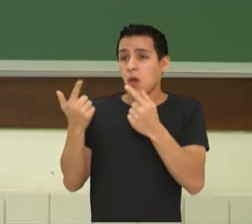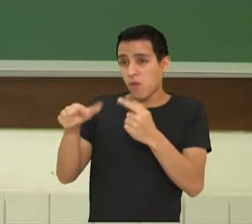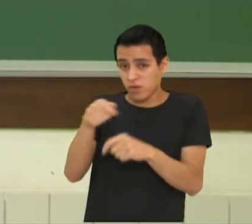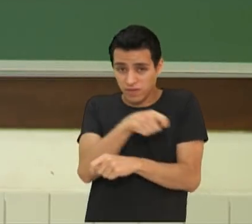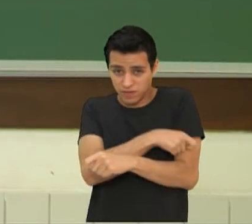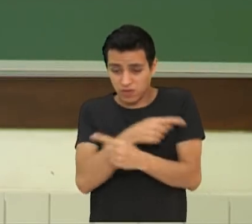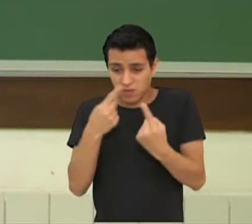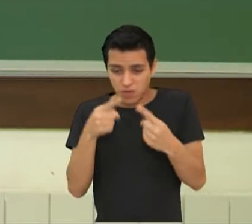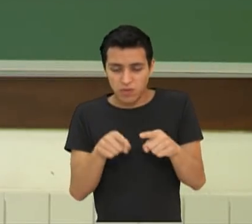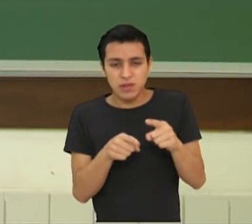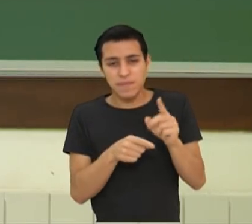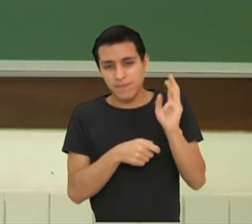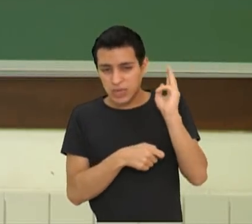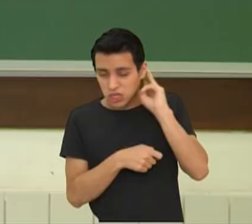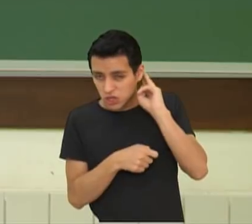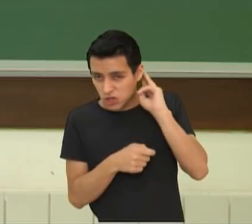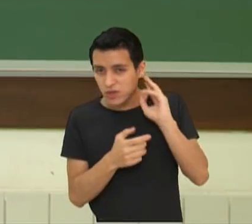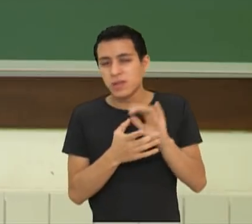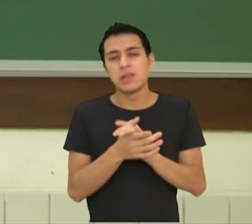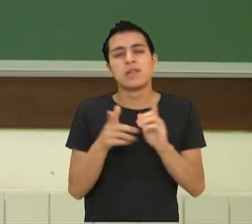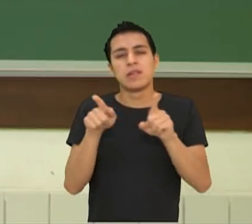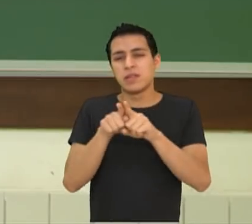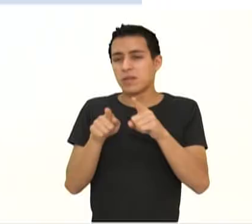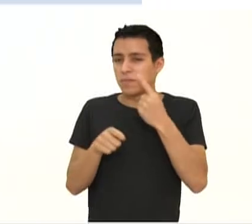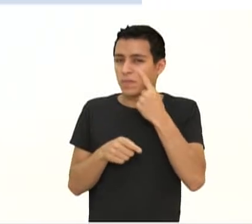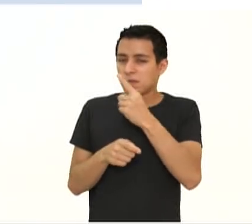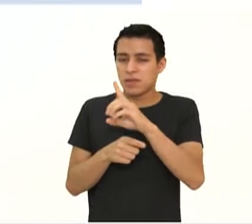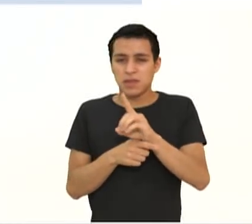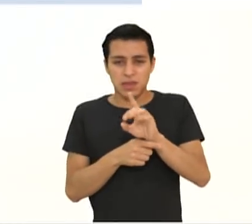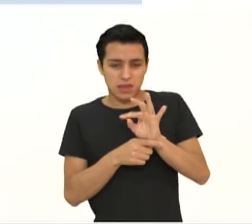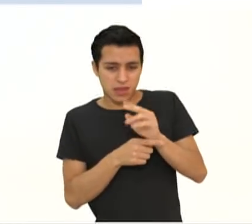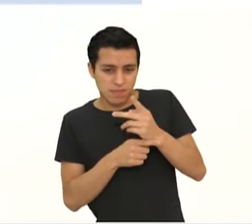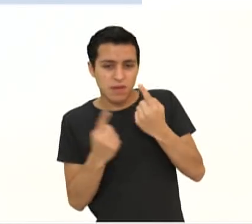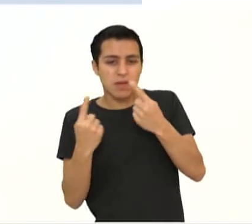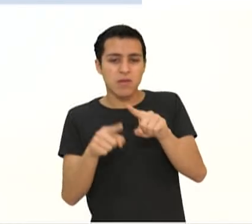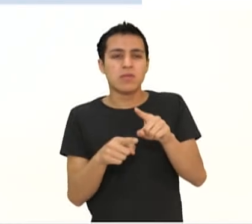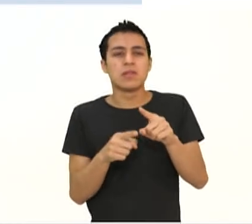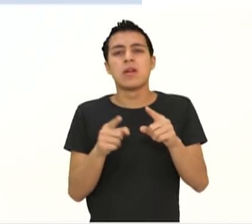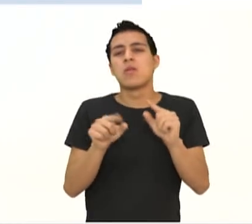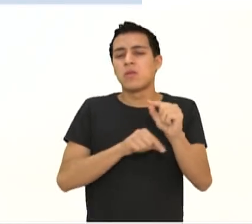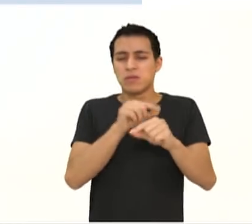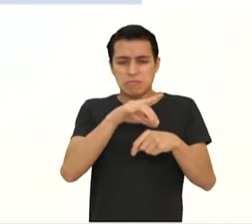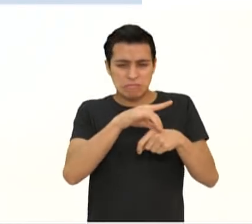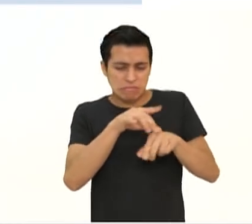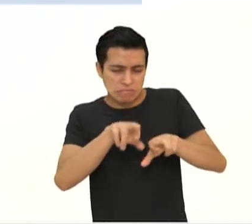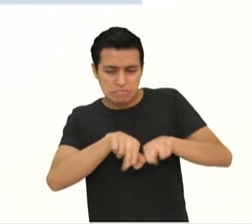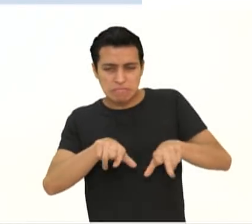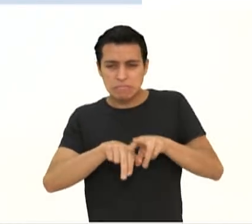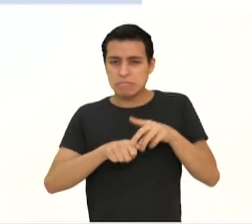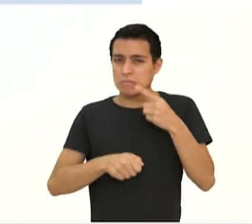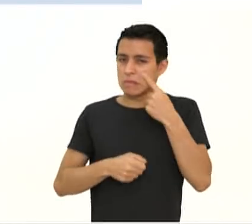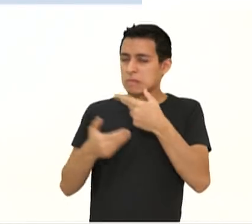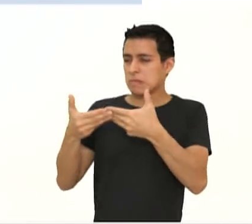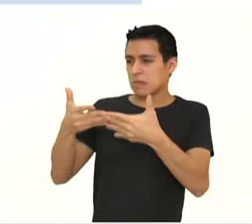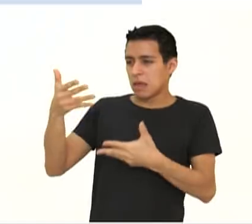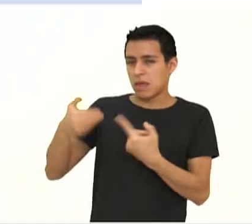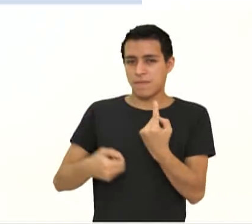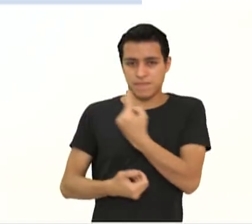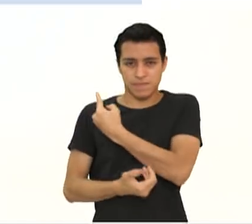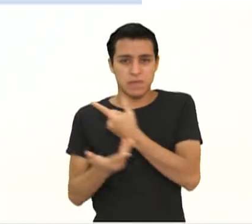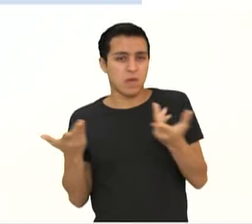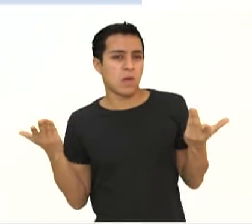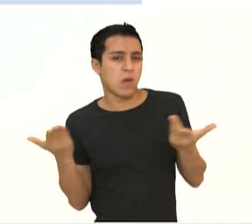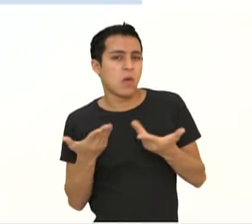contra meningite e a DTP contra difteria, tétano e coqueluche. Então, hoje a gente